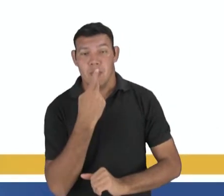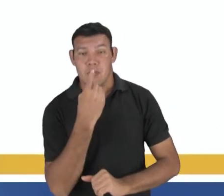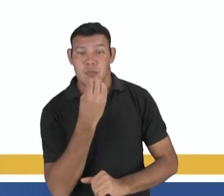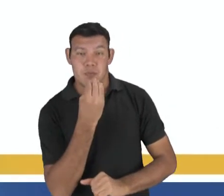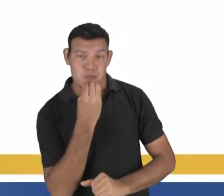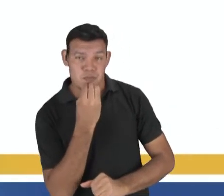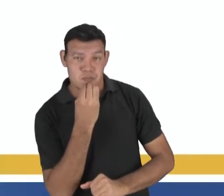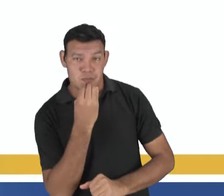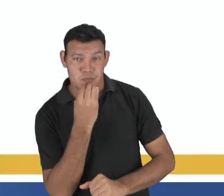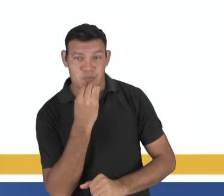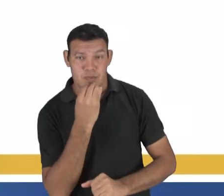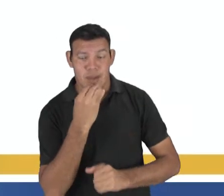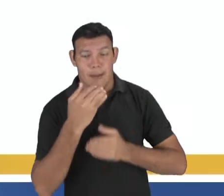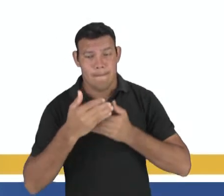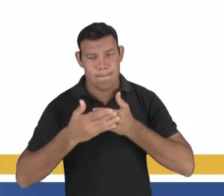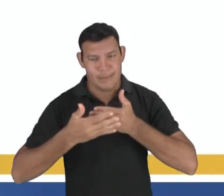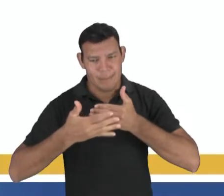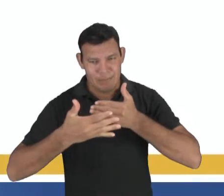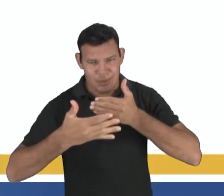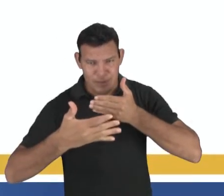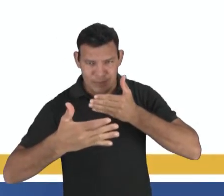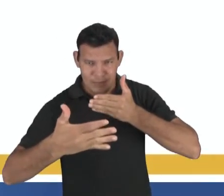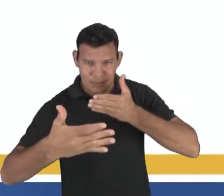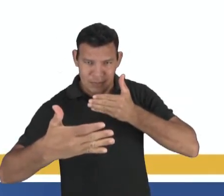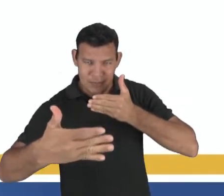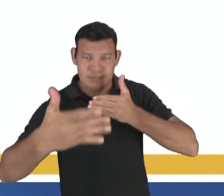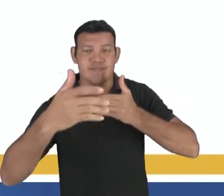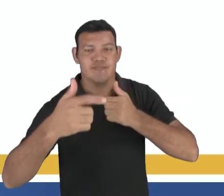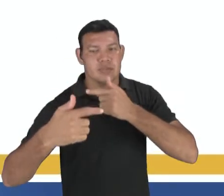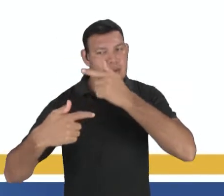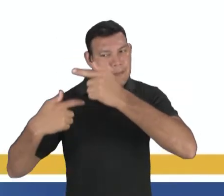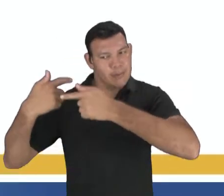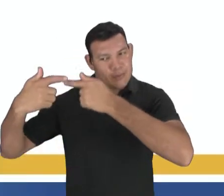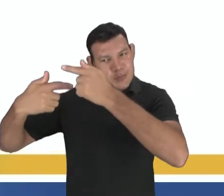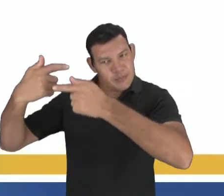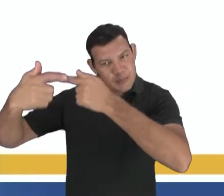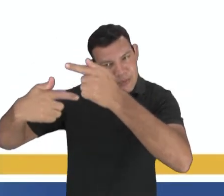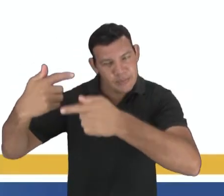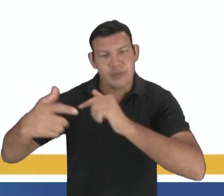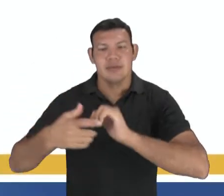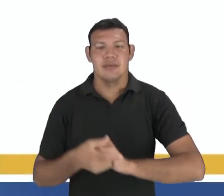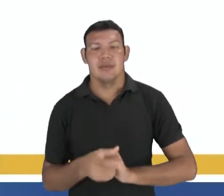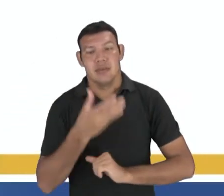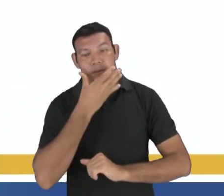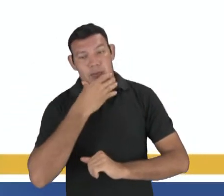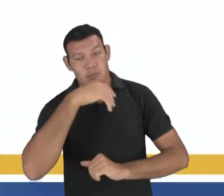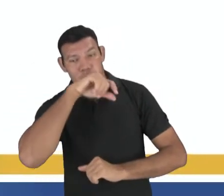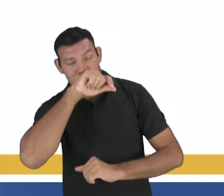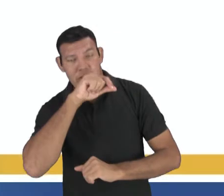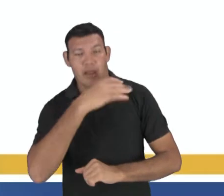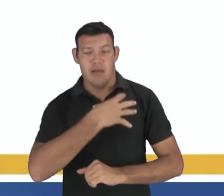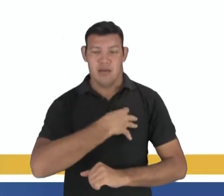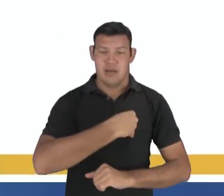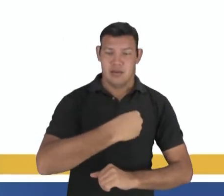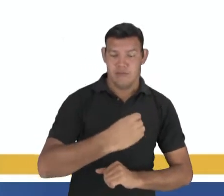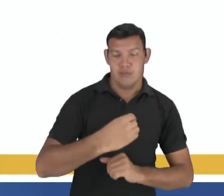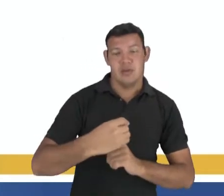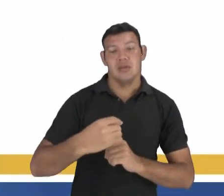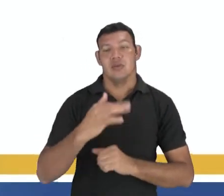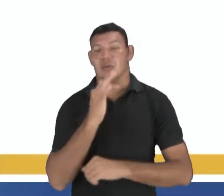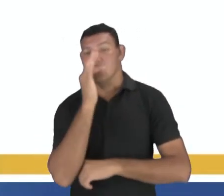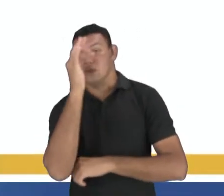probabilidade que vai perpassar o tempo, ou seja, de geração para geração, de pai para filho,